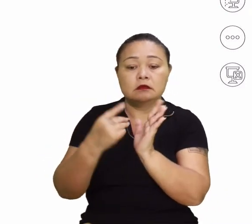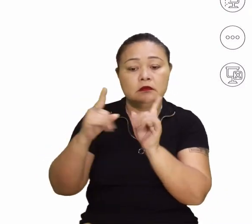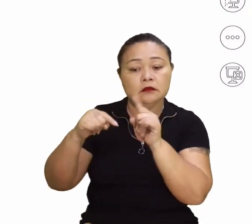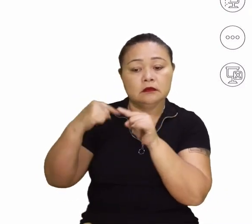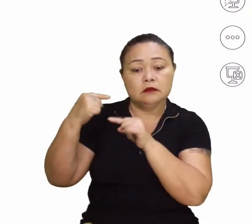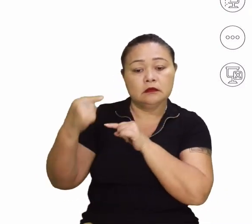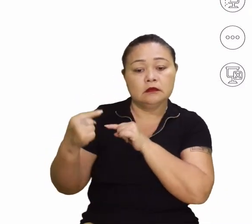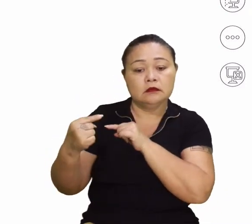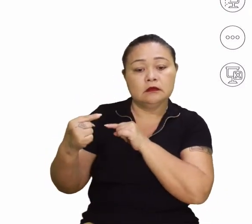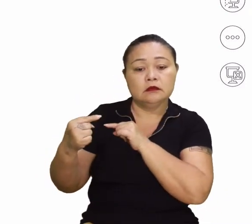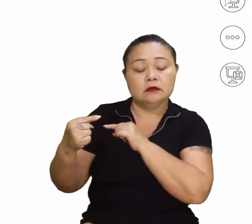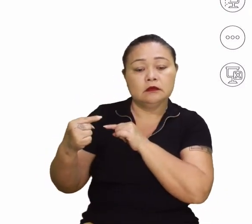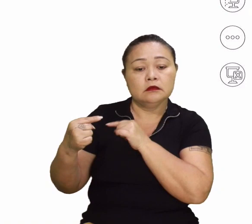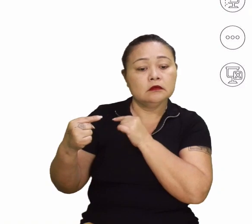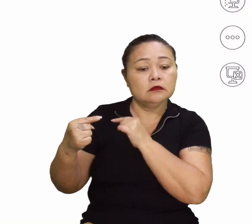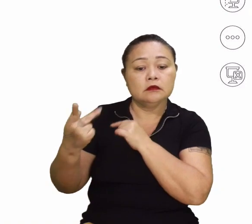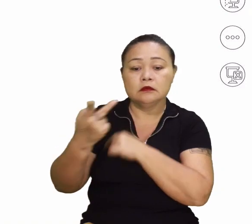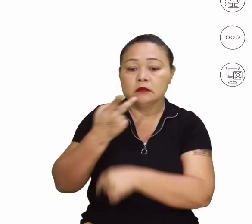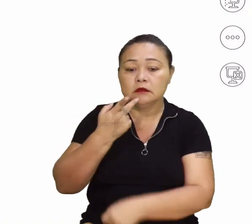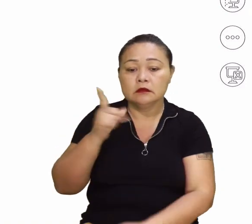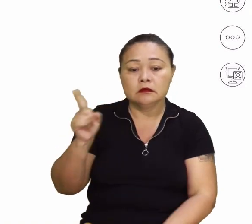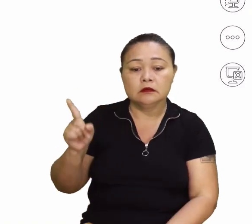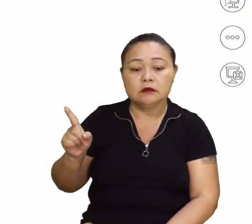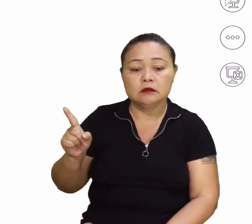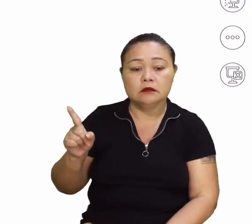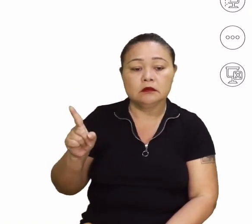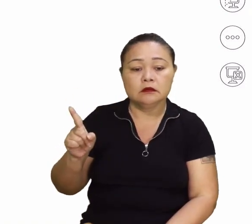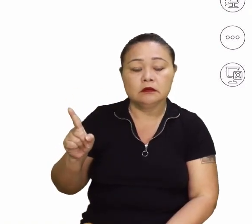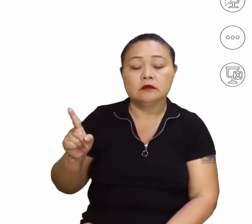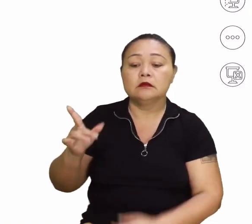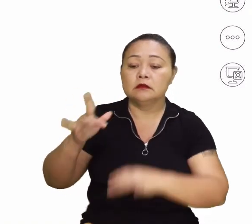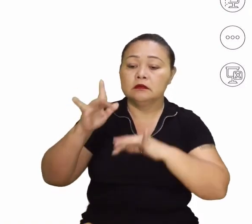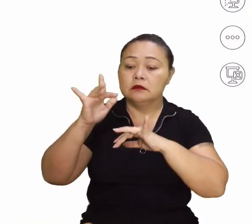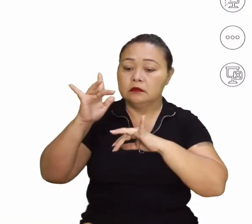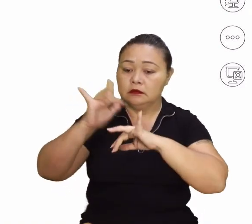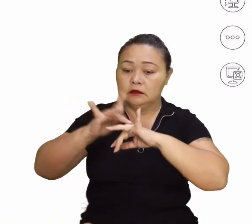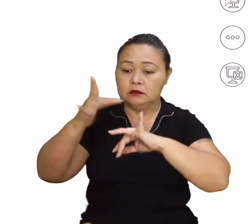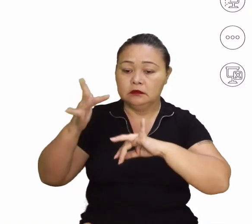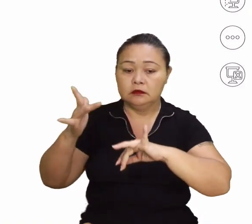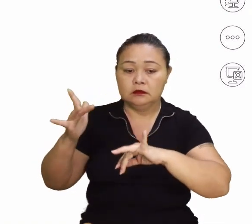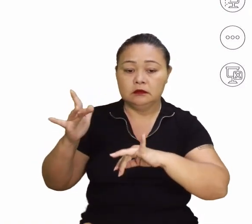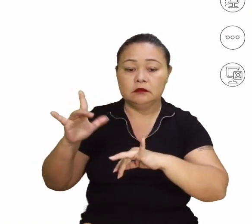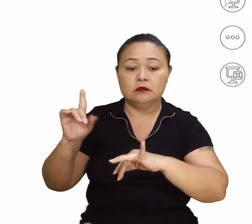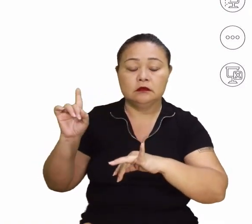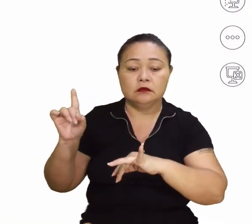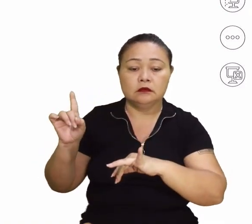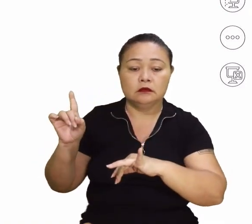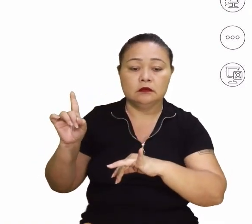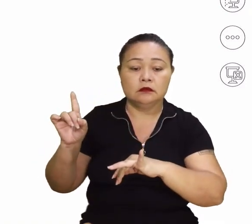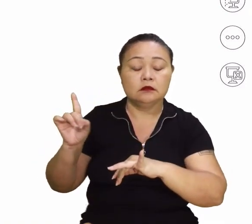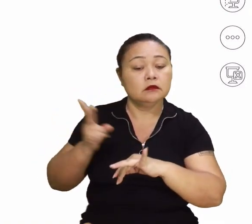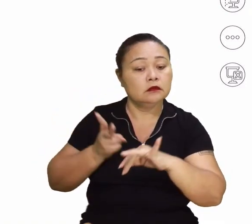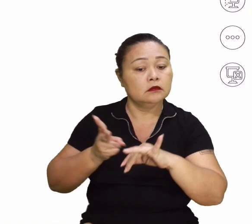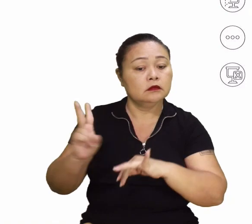Depois nós temos aqui, ó, isso aqui também que eu falei para vocês, ó, diamante. Diamante vai ser sempre delicado